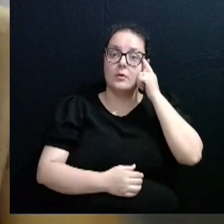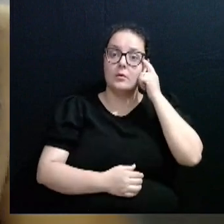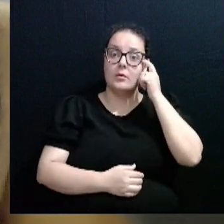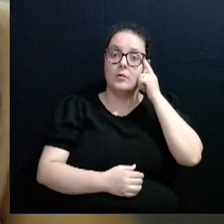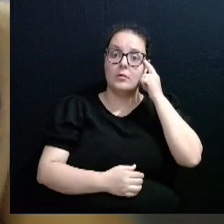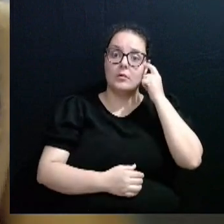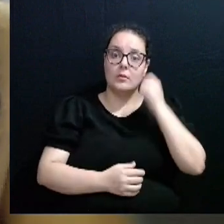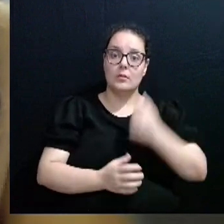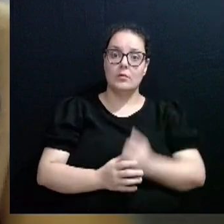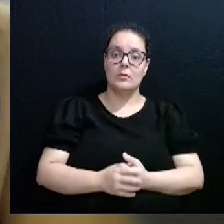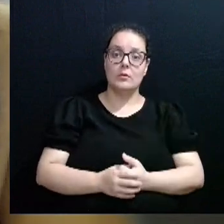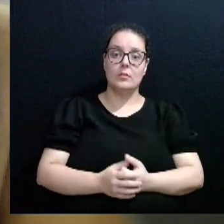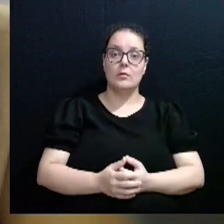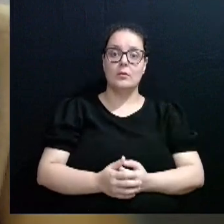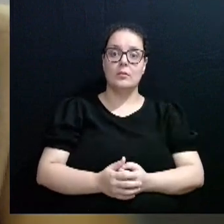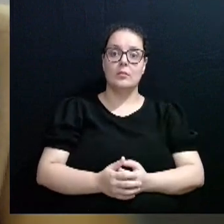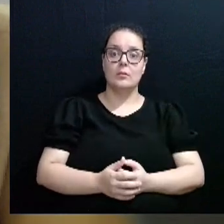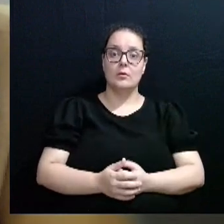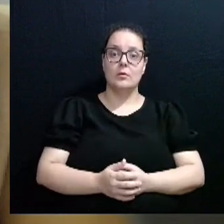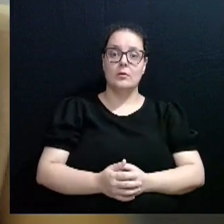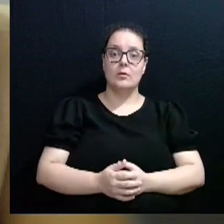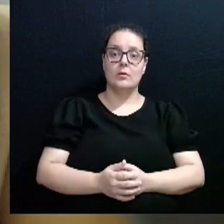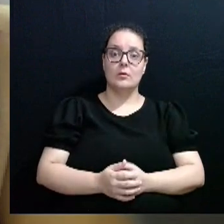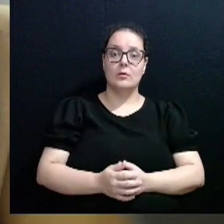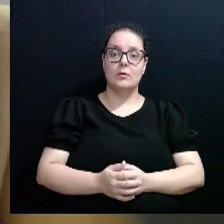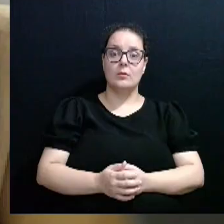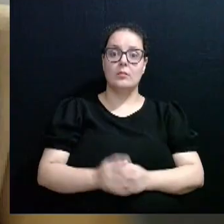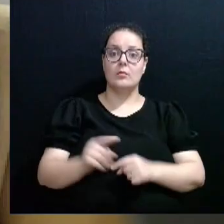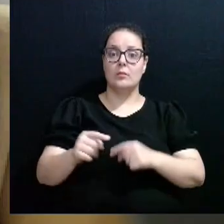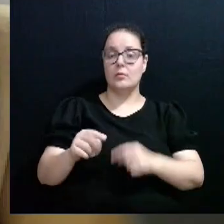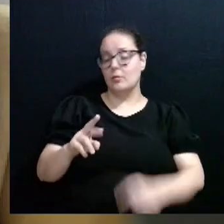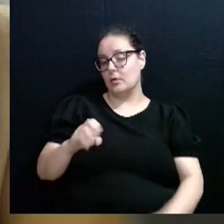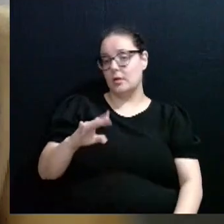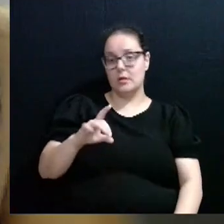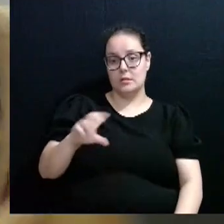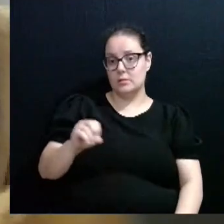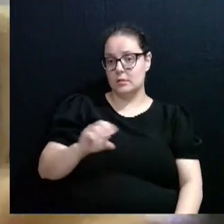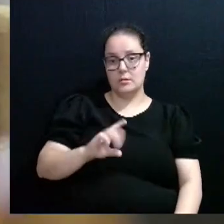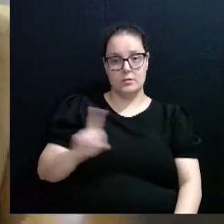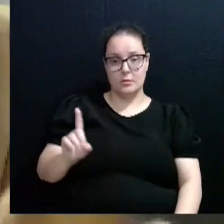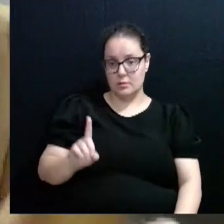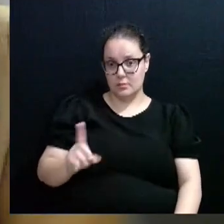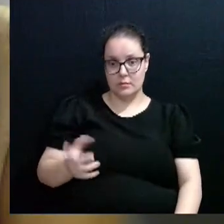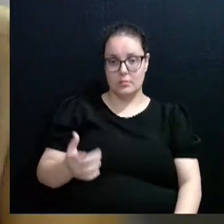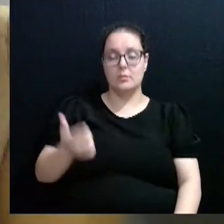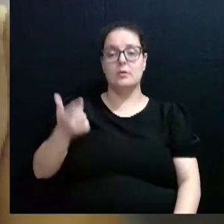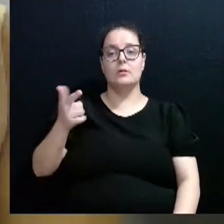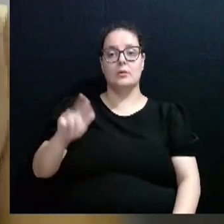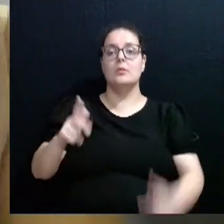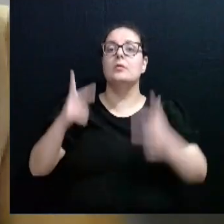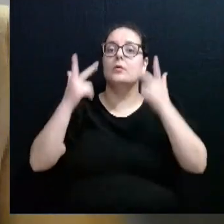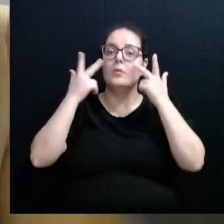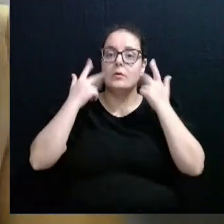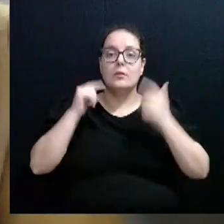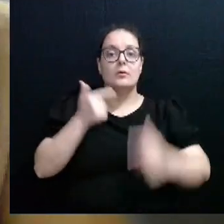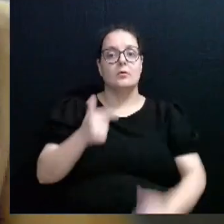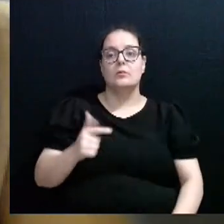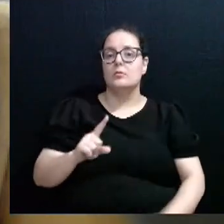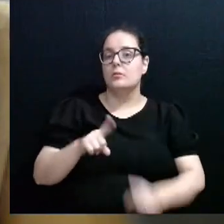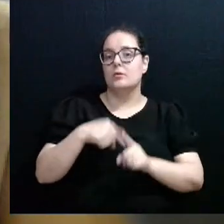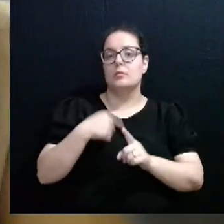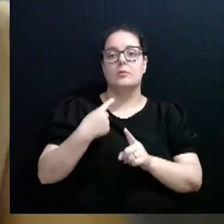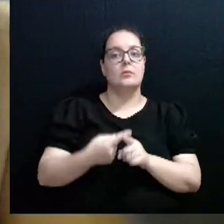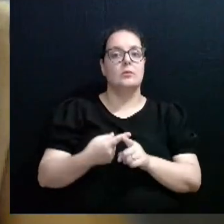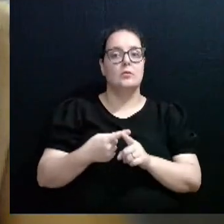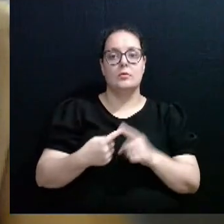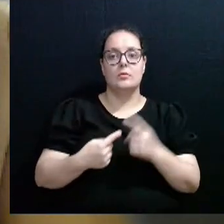descanso, o recesso não. Ele continua, né, é normal, não tem um acréscimo de um terço, e